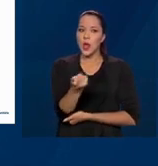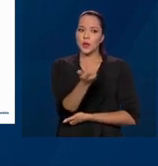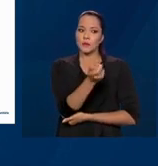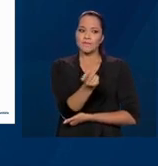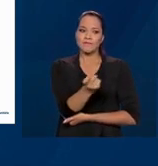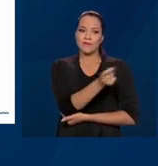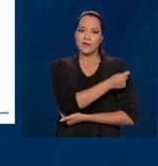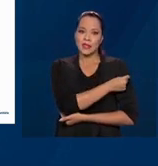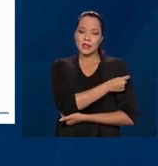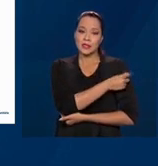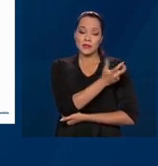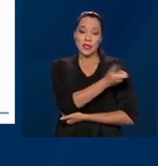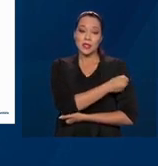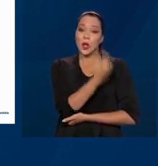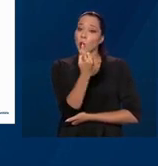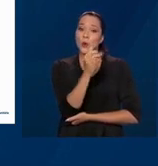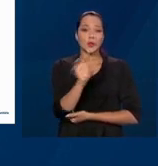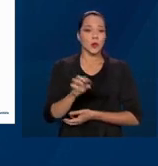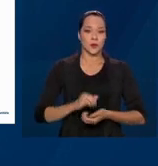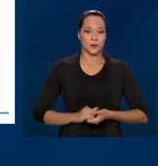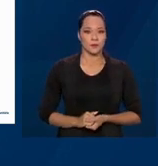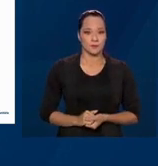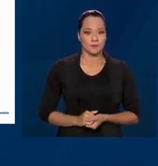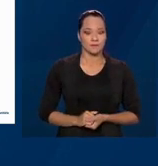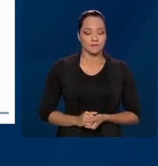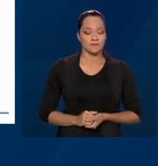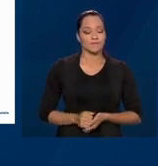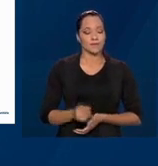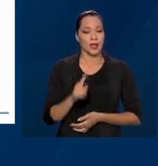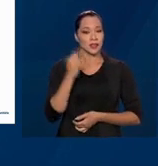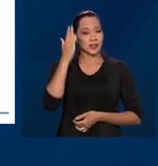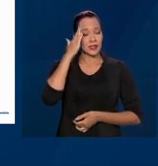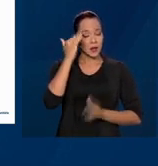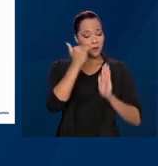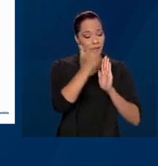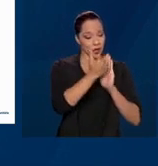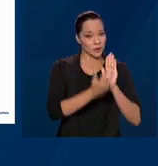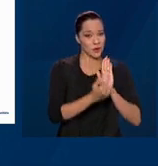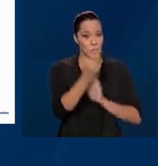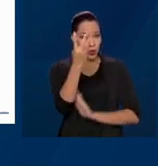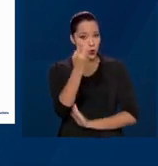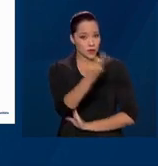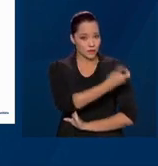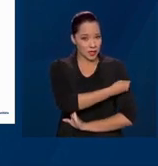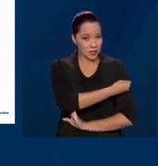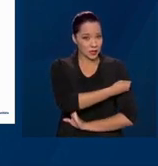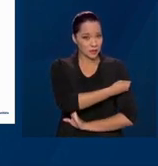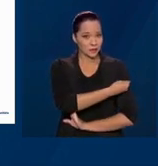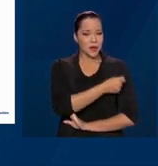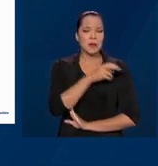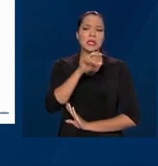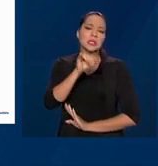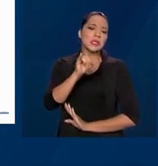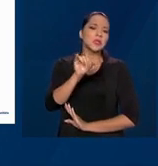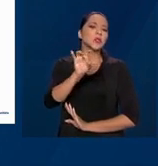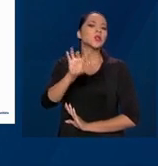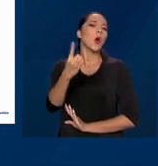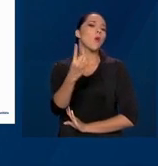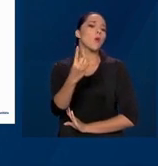só? A gente sabe que a programação é de 2 doses, mas e qual é a eficácia quando dá só uma